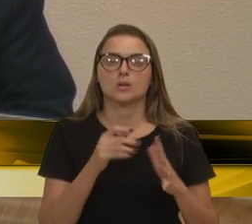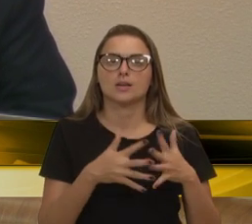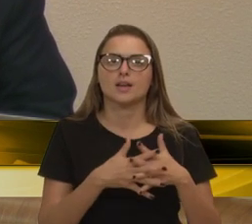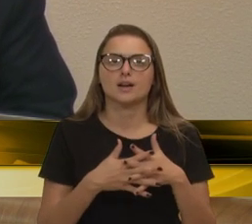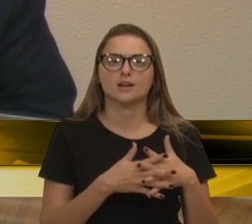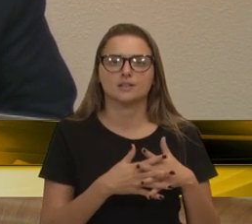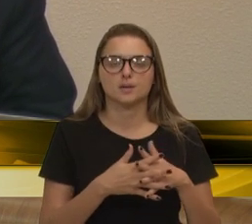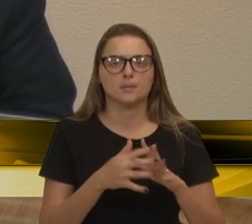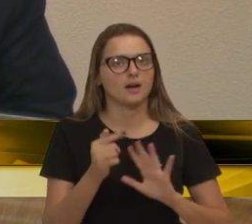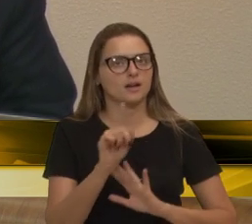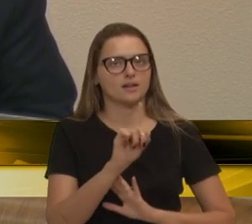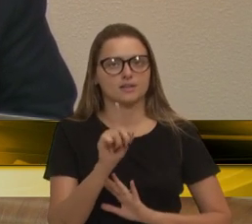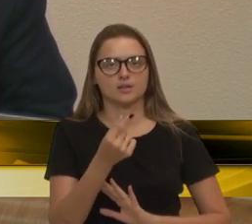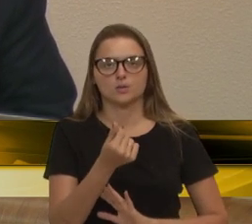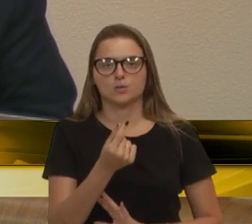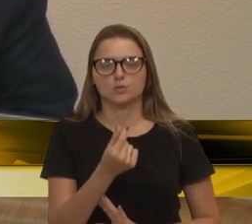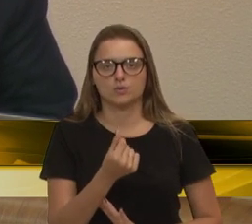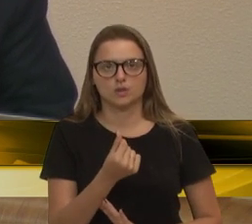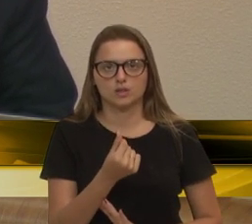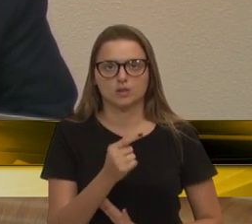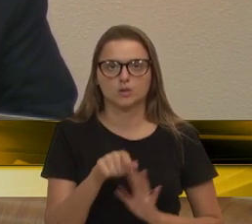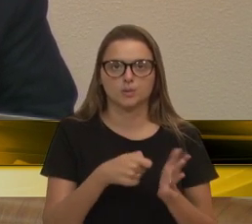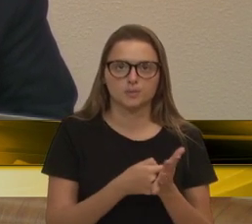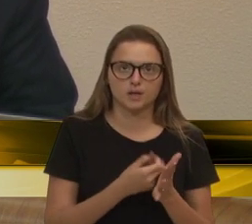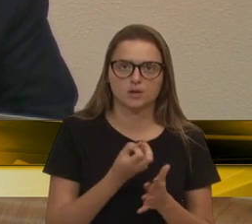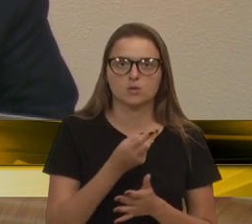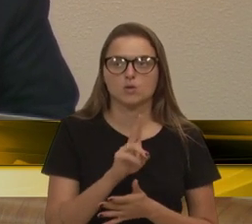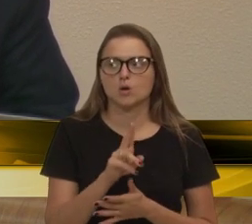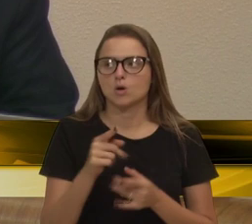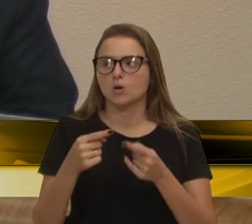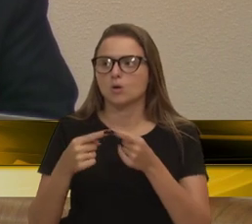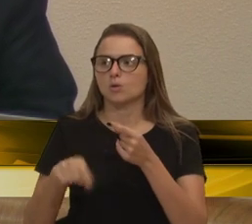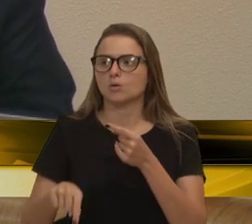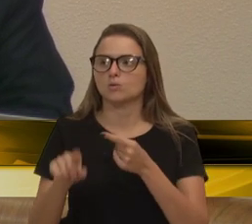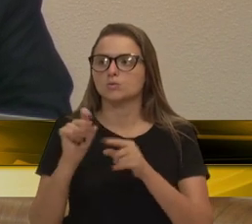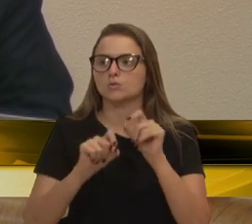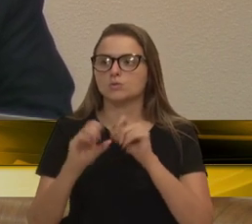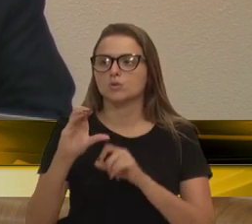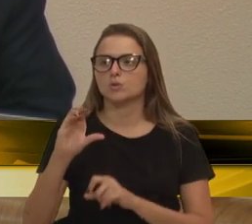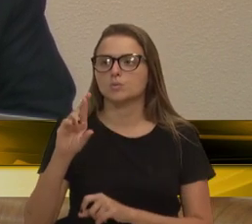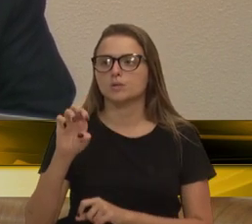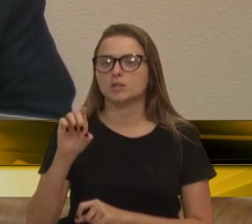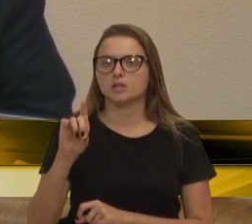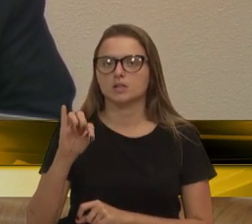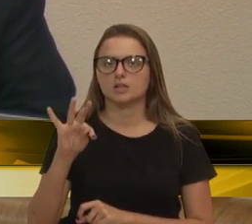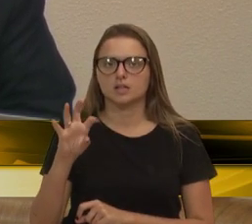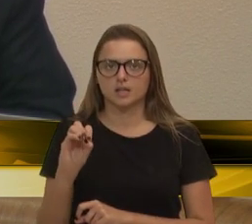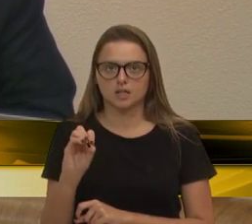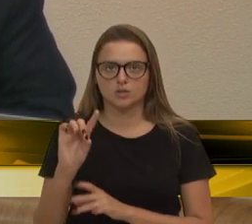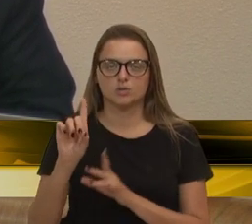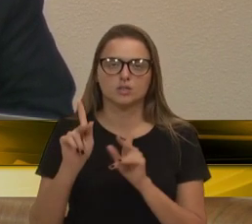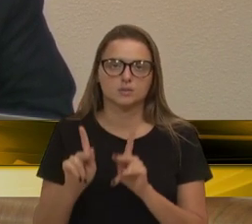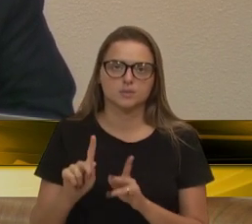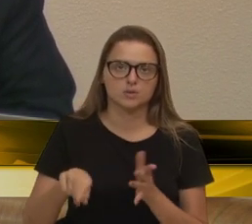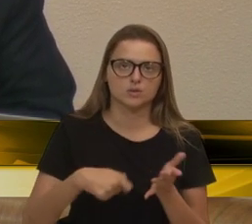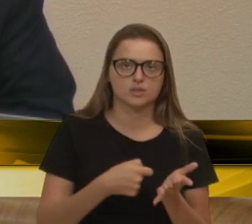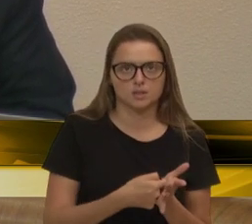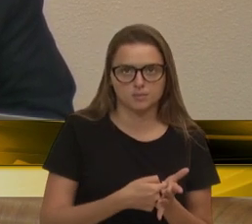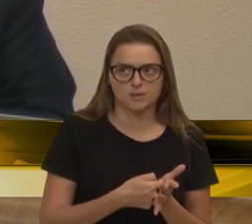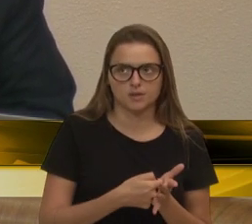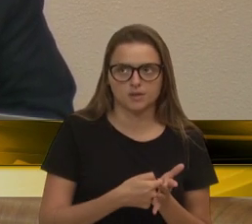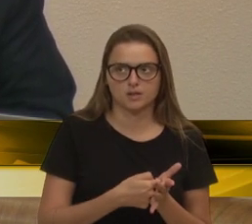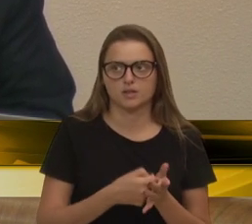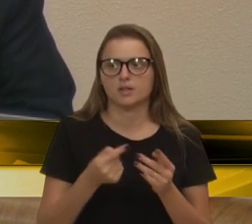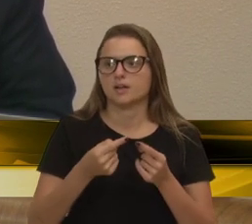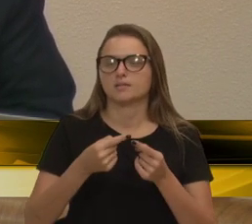redução do valor devido ou mesmo inexigibilidade do crédito pelos exequentes. Ao contrário, como